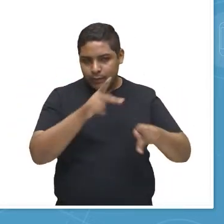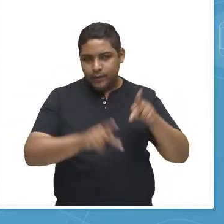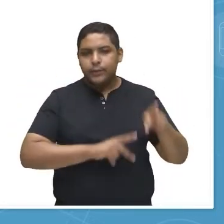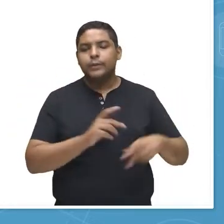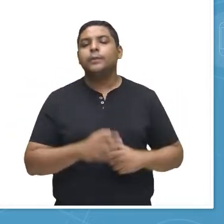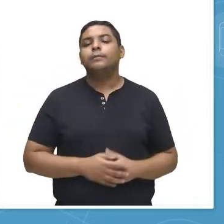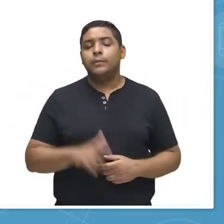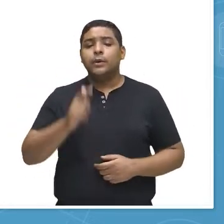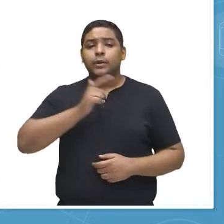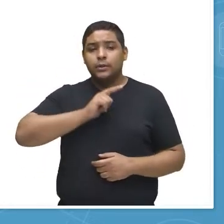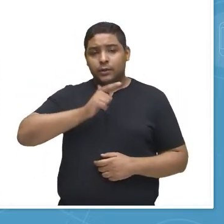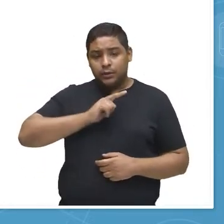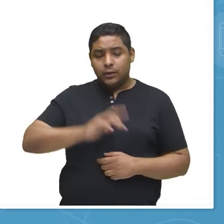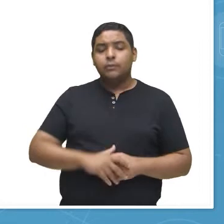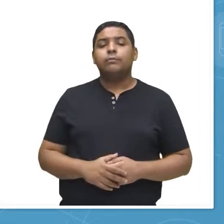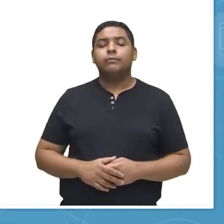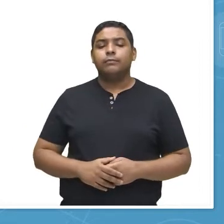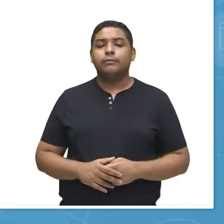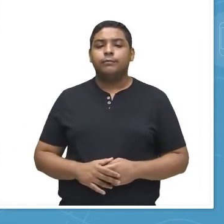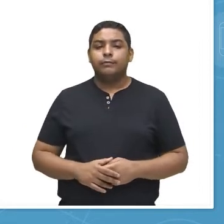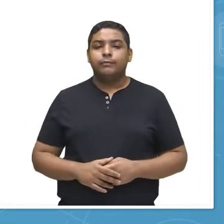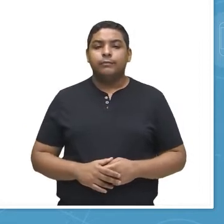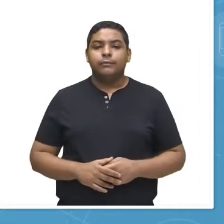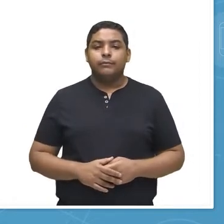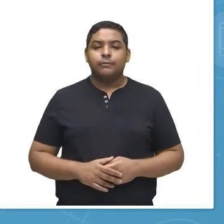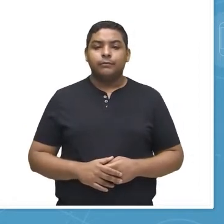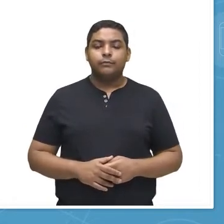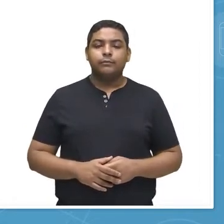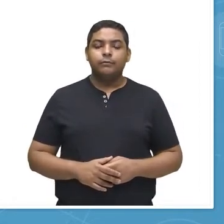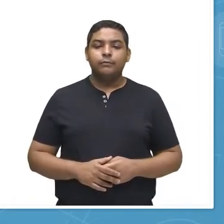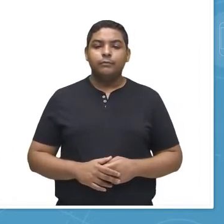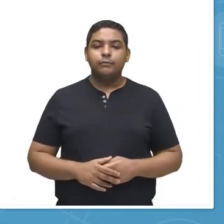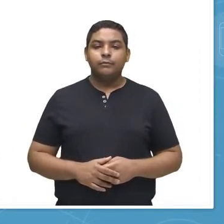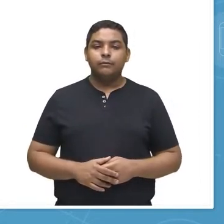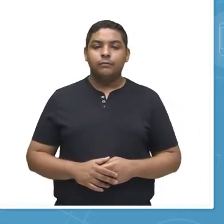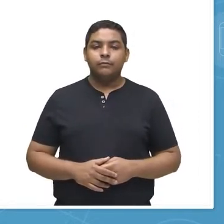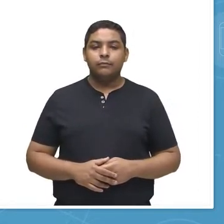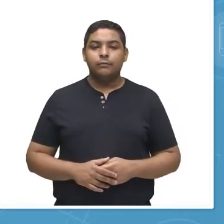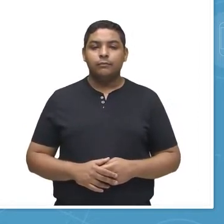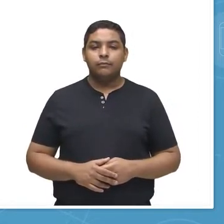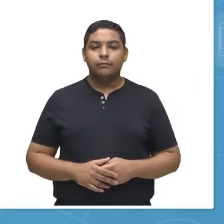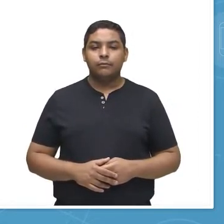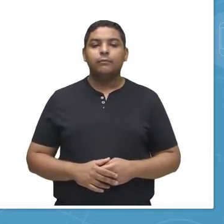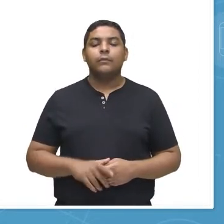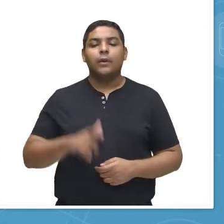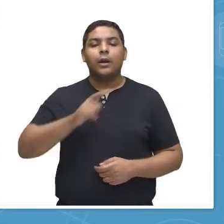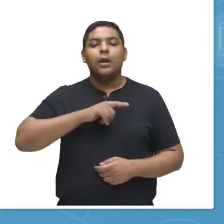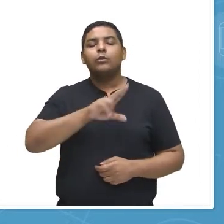temos a cidade de Manaus, aí nossa capital, é chamada de metrópole, porque nós temos